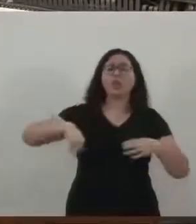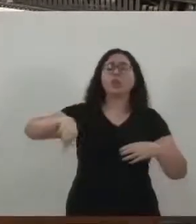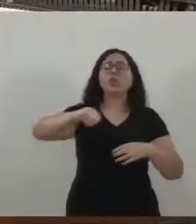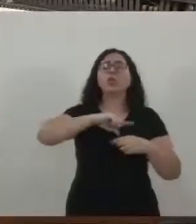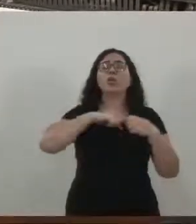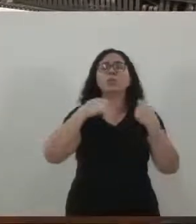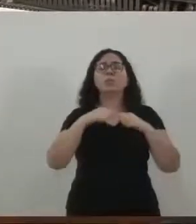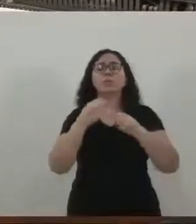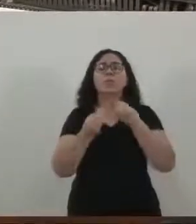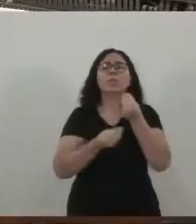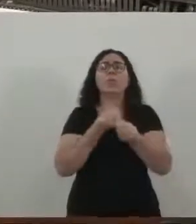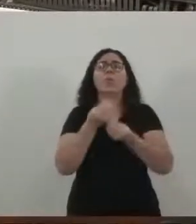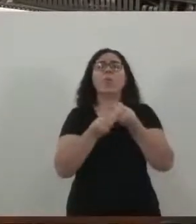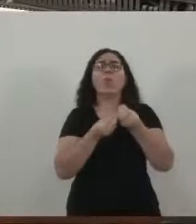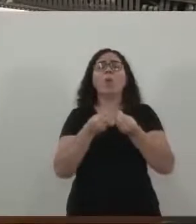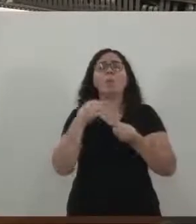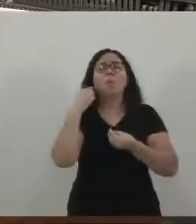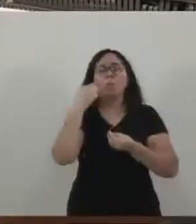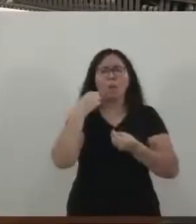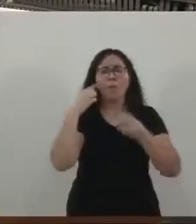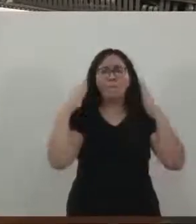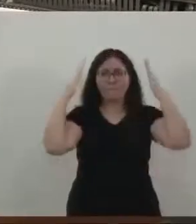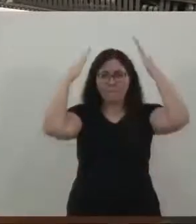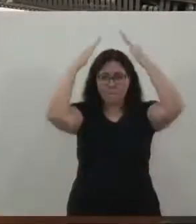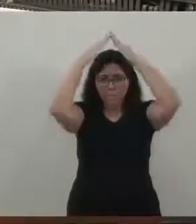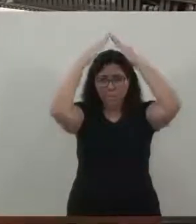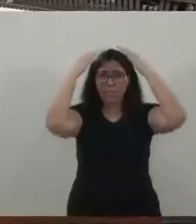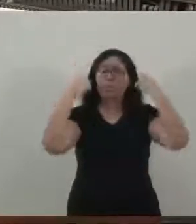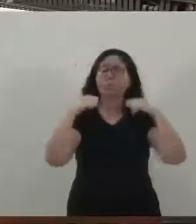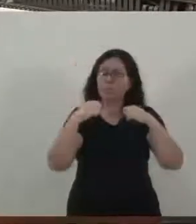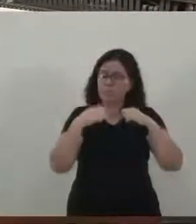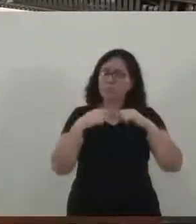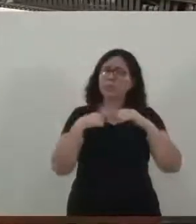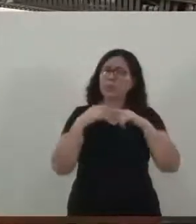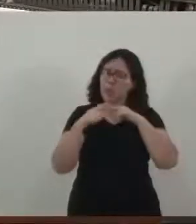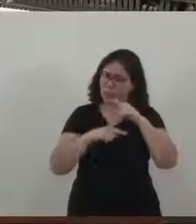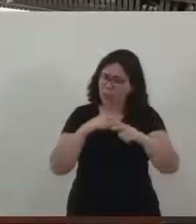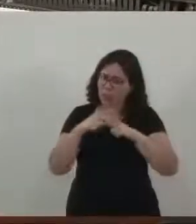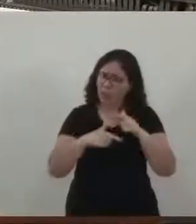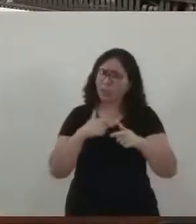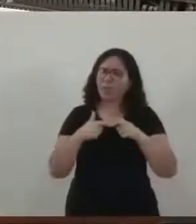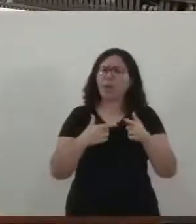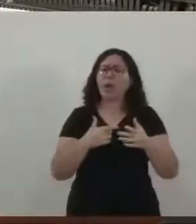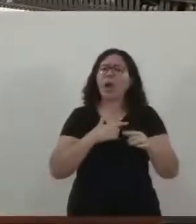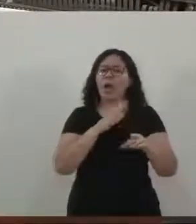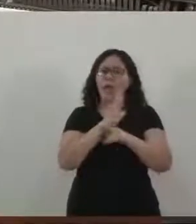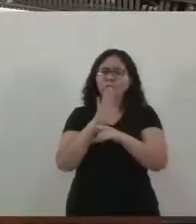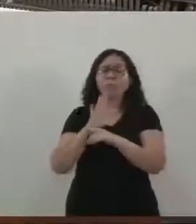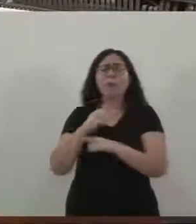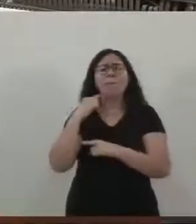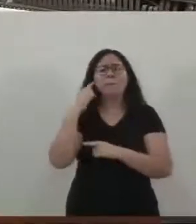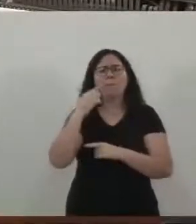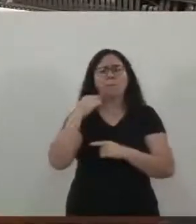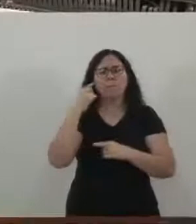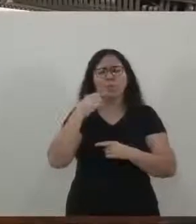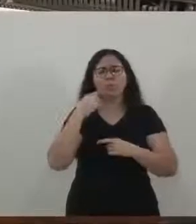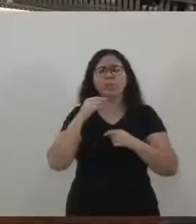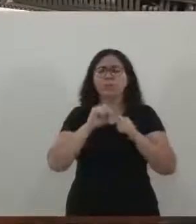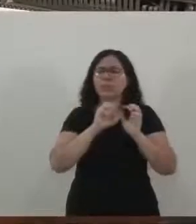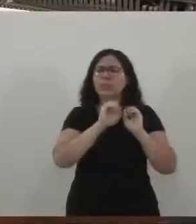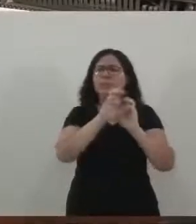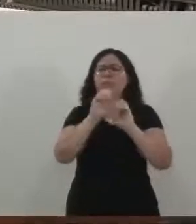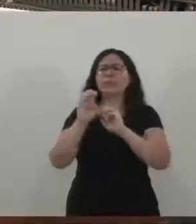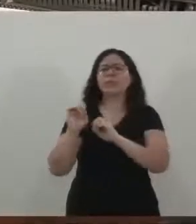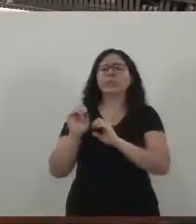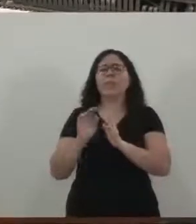devemos agir perante a política, e o Papa diz, temos que participar, trabalhar, para que a política, para que possamos levar os ensinamentos cristãos